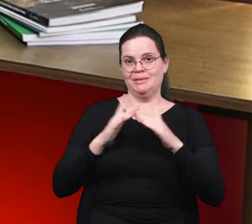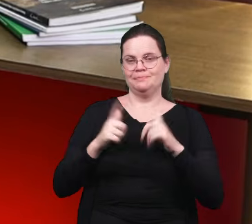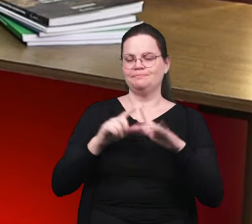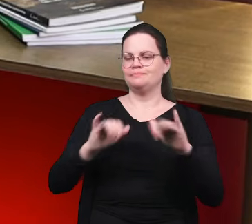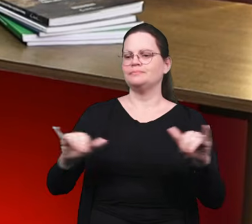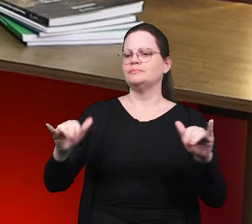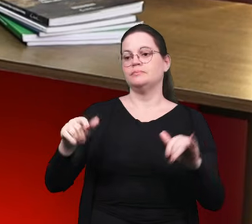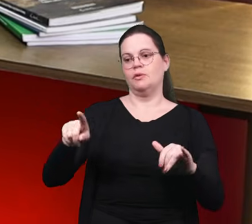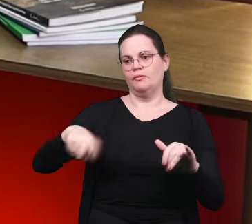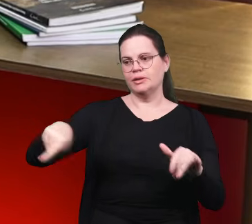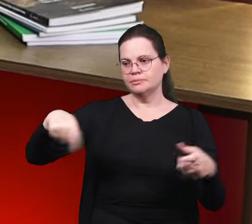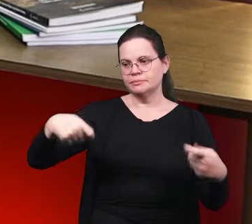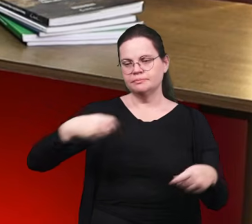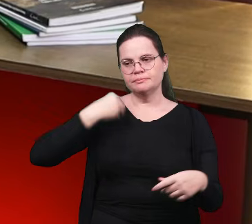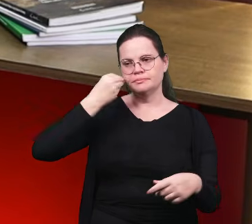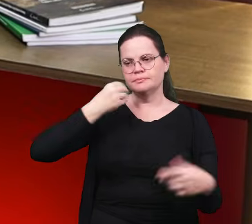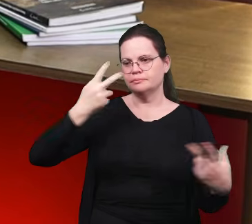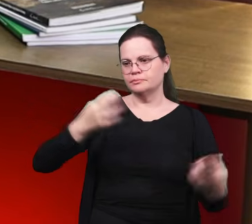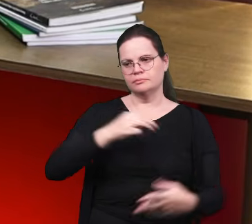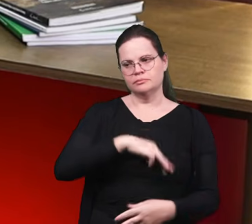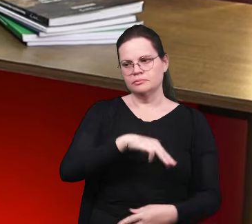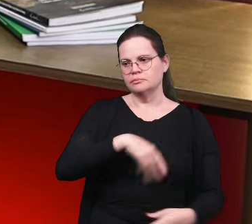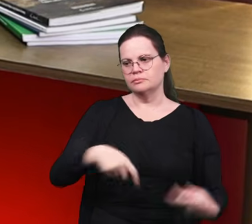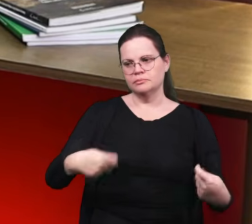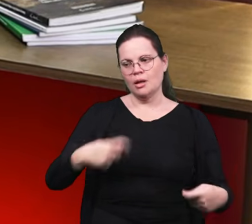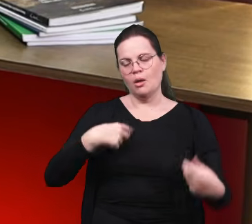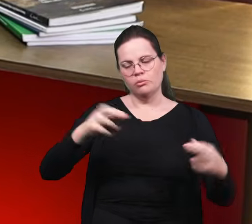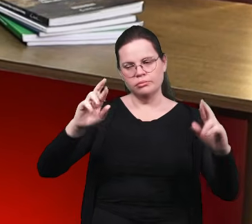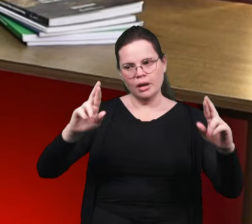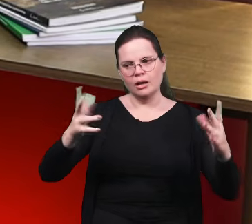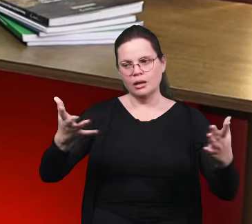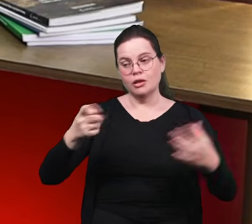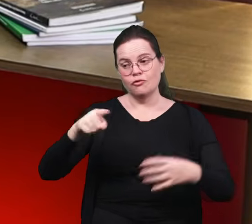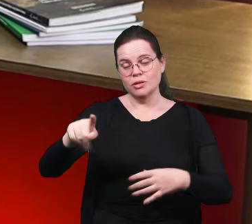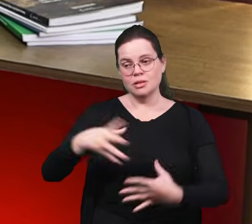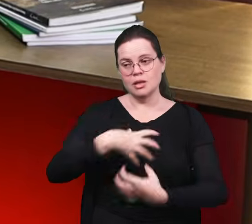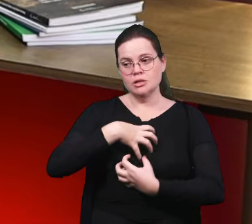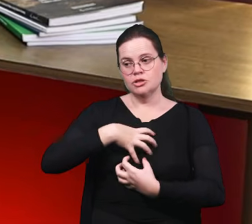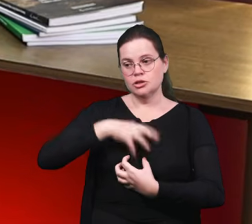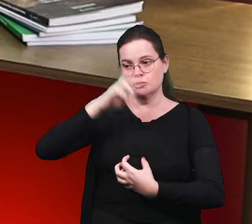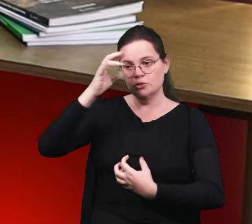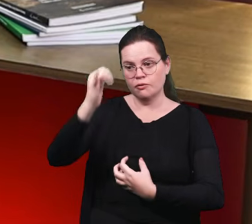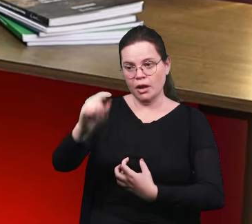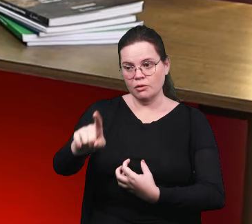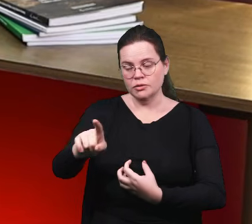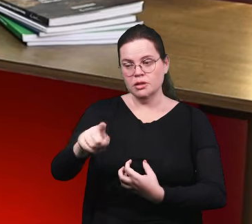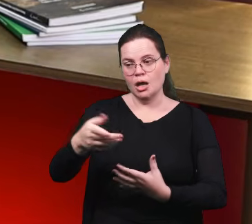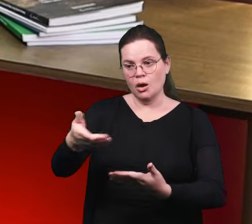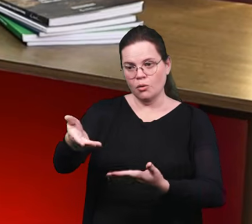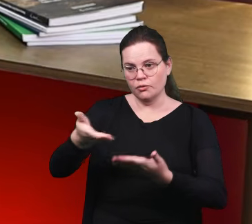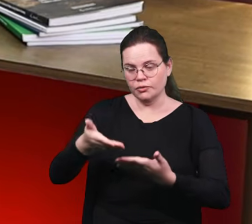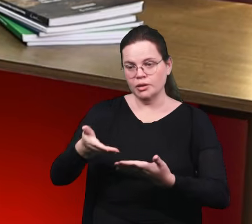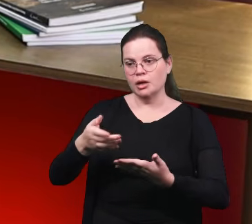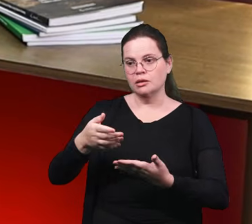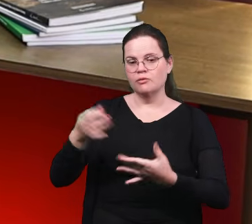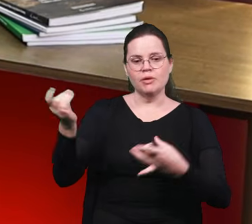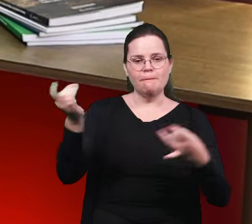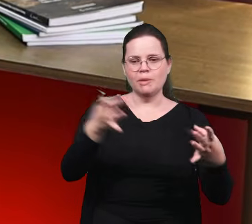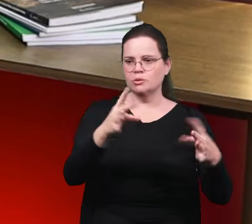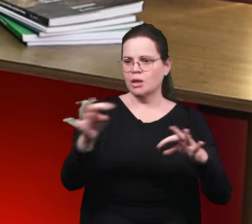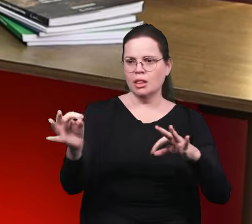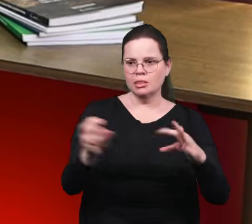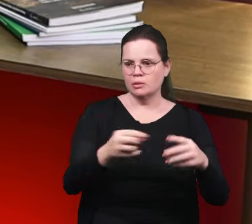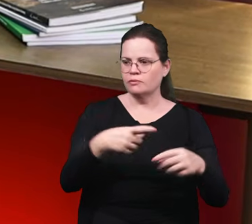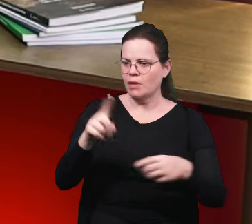que todos vivessem essa experiência de Mateus, né? Ouvir a voz do Senhor, ouvir o convite, deixar tudo